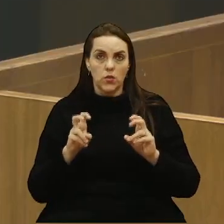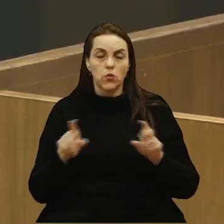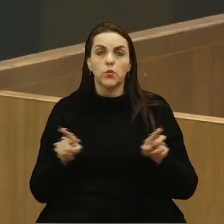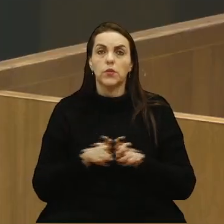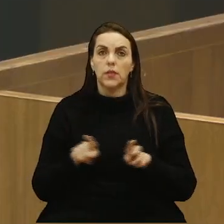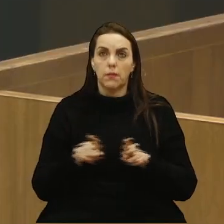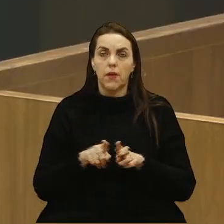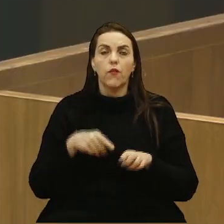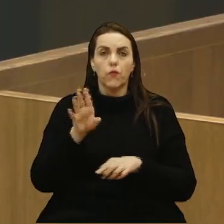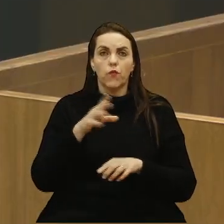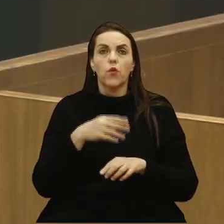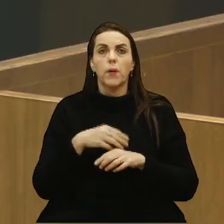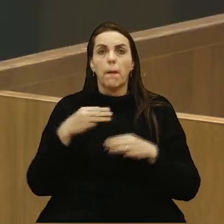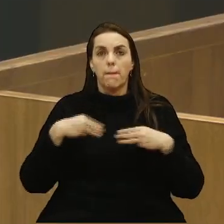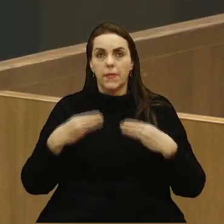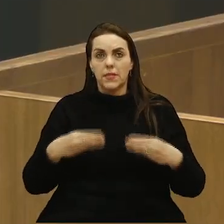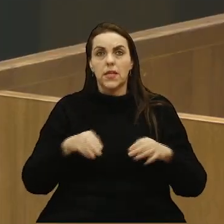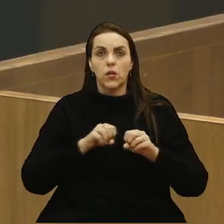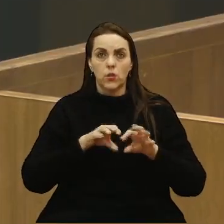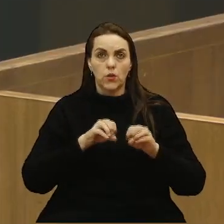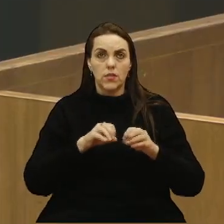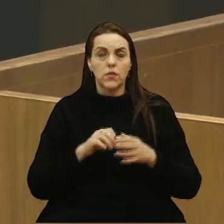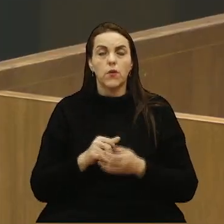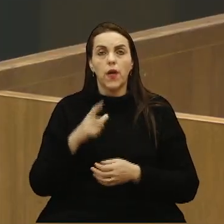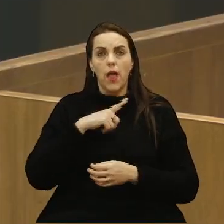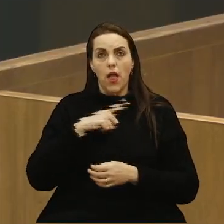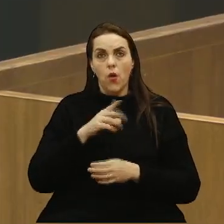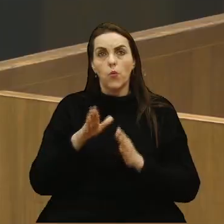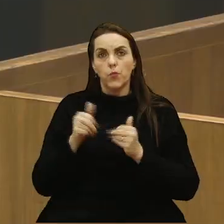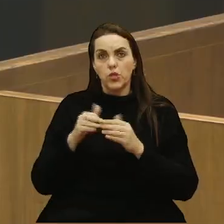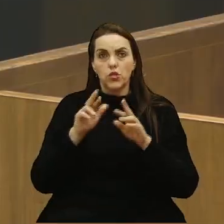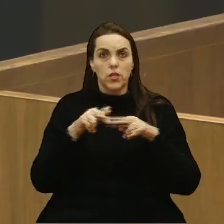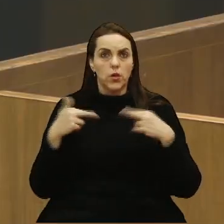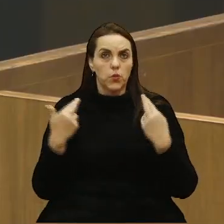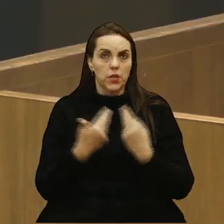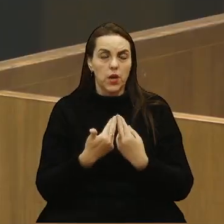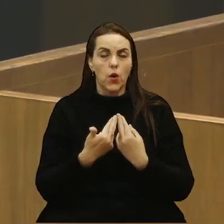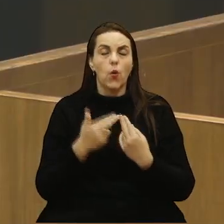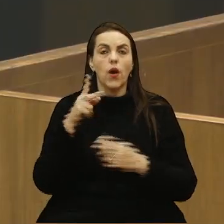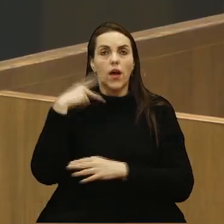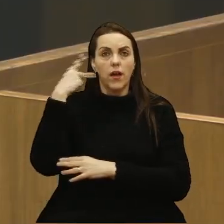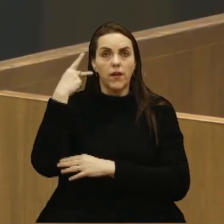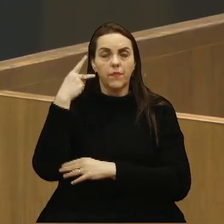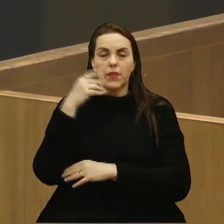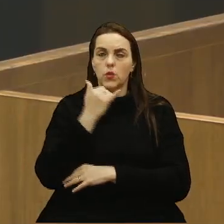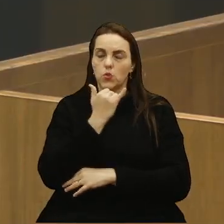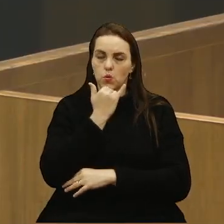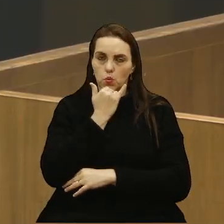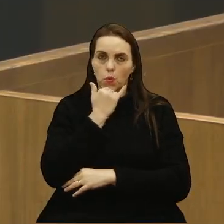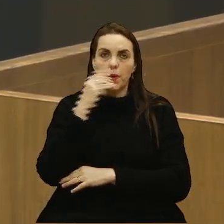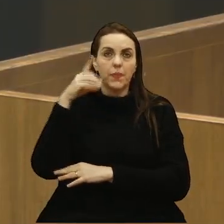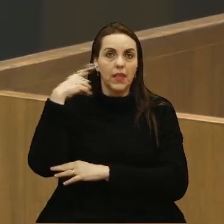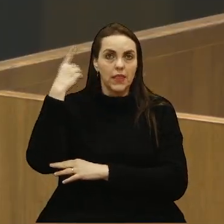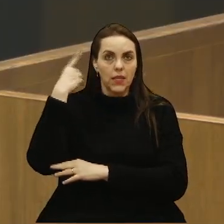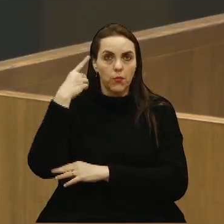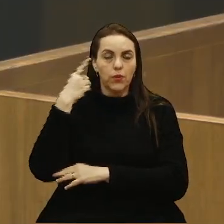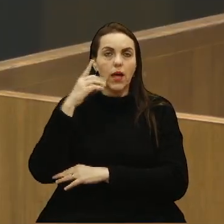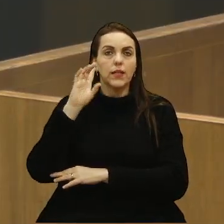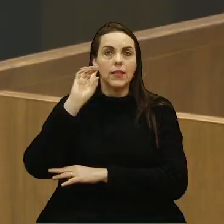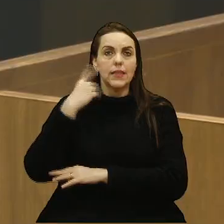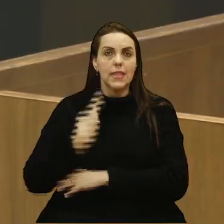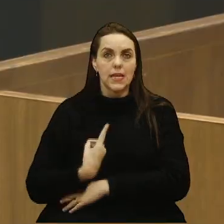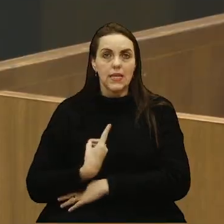foi no MEC. Nós fizemos, eu pedi uma reunião lá, a vereadora, a deputada Denise